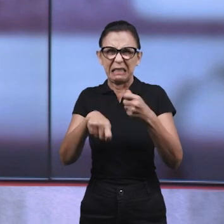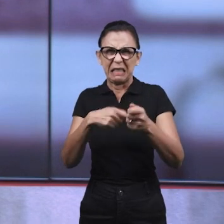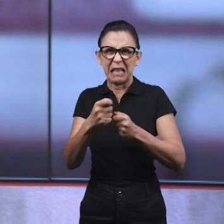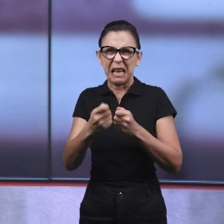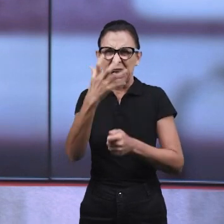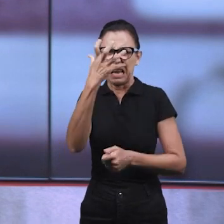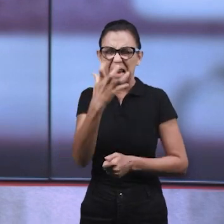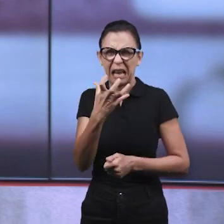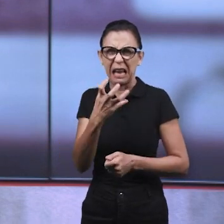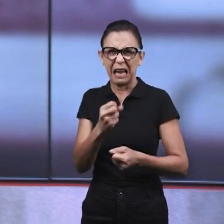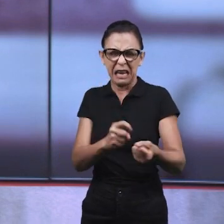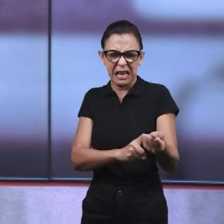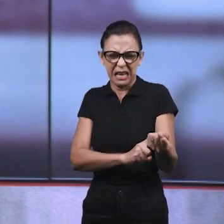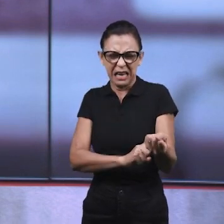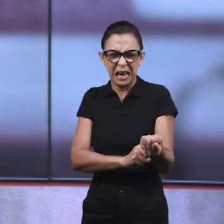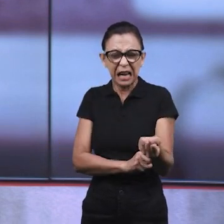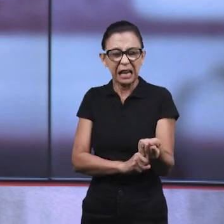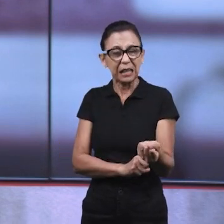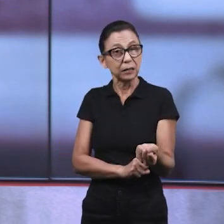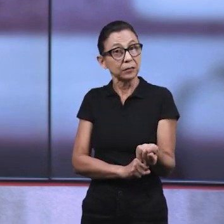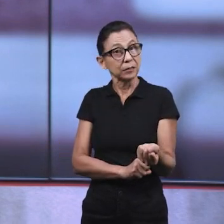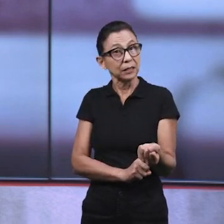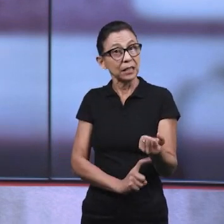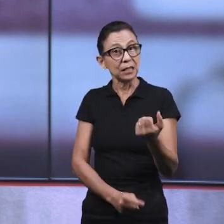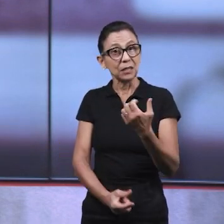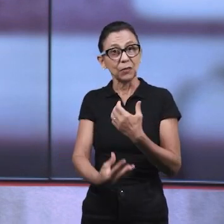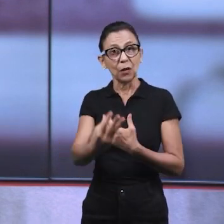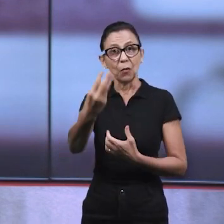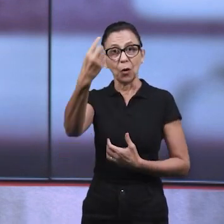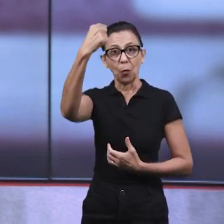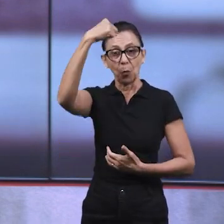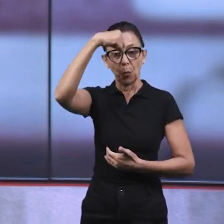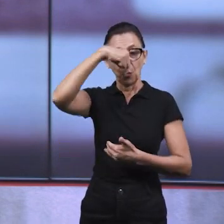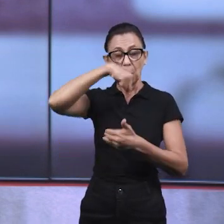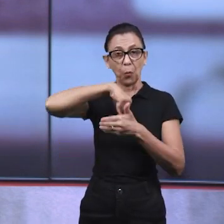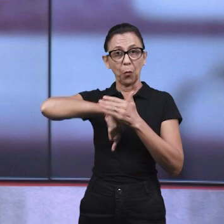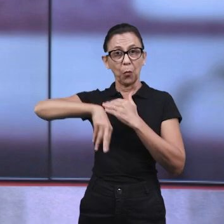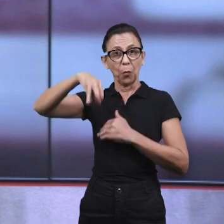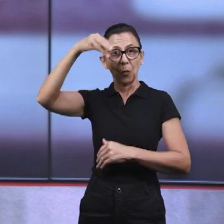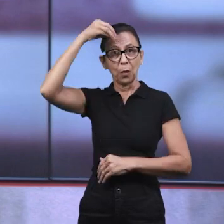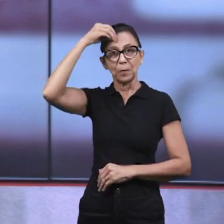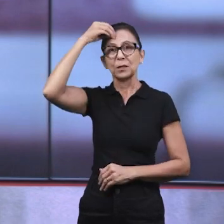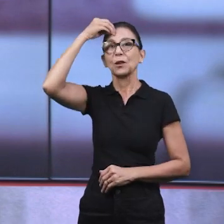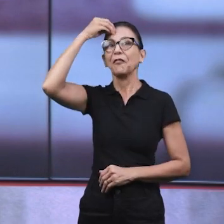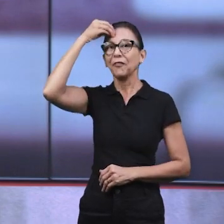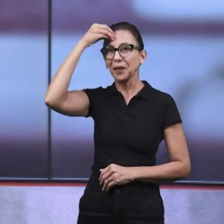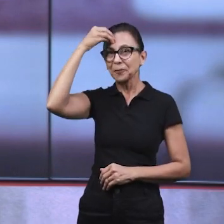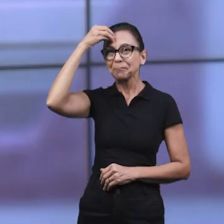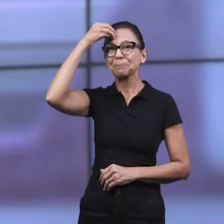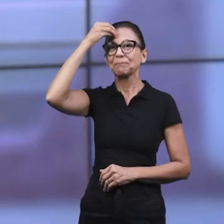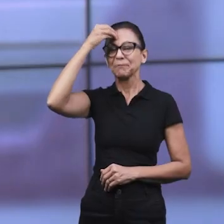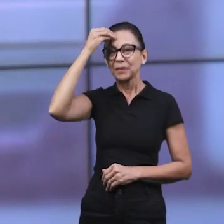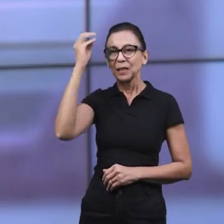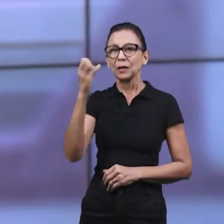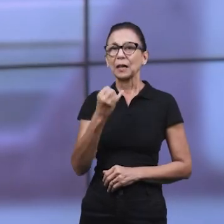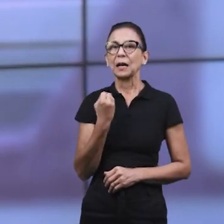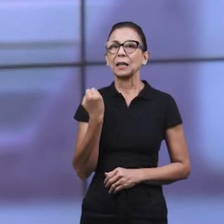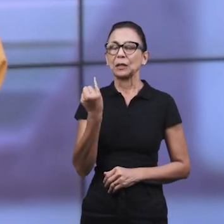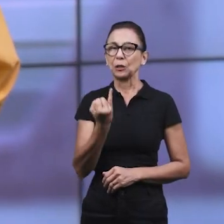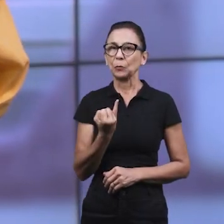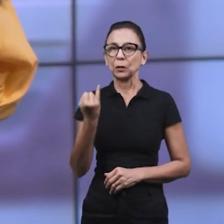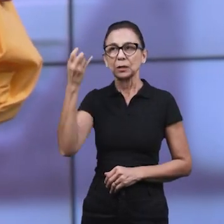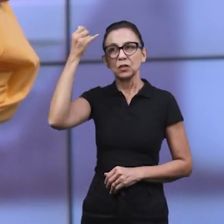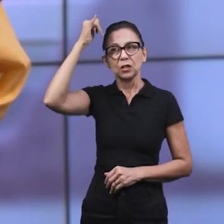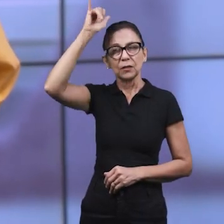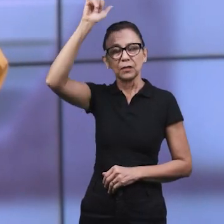eles interiorizam aquilo que pronunciamos, devemos eliminar os xingamentos. Nenhuma